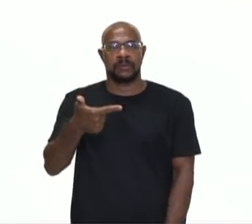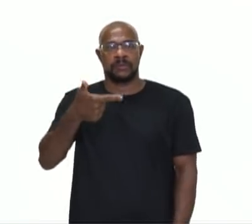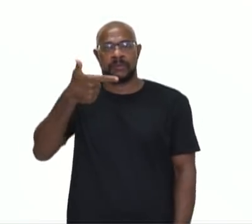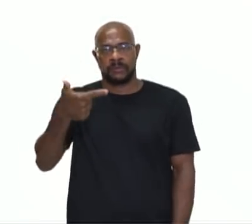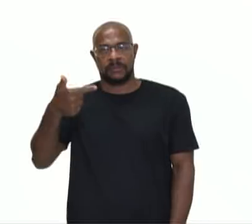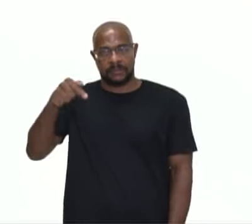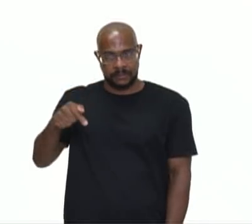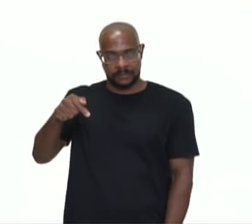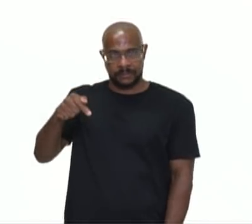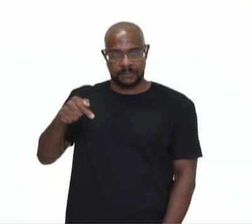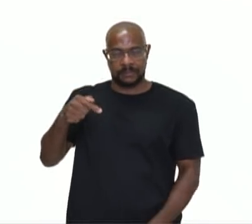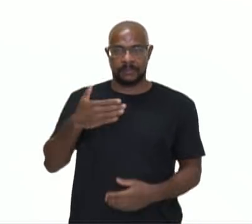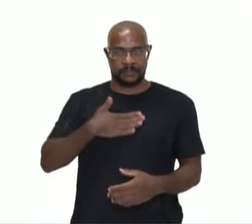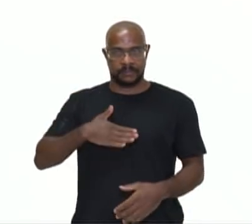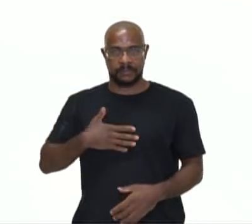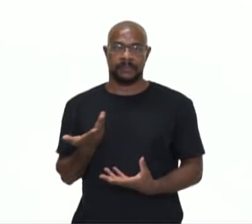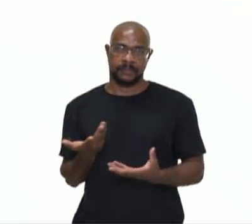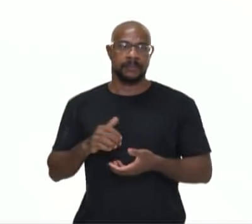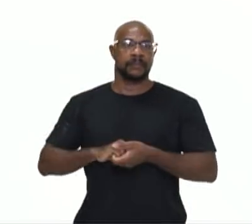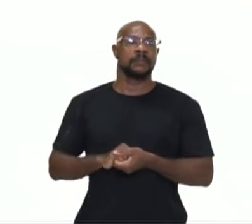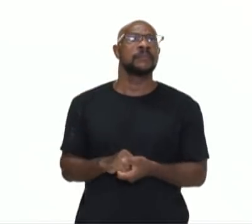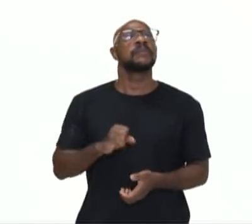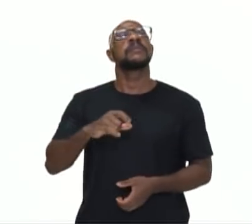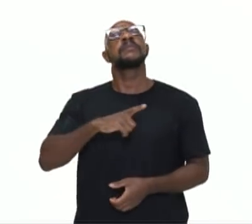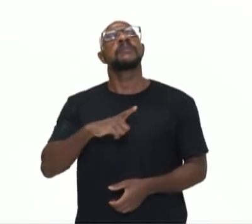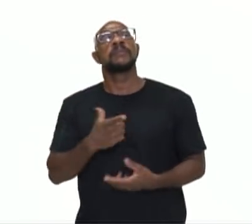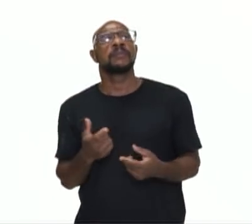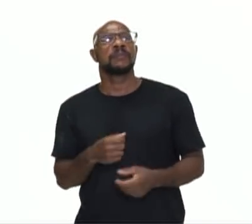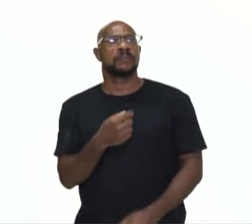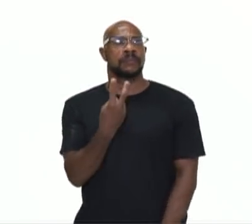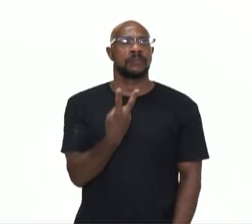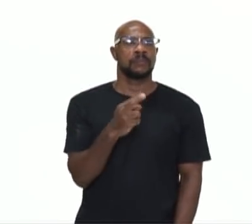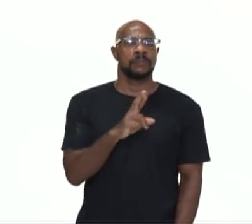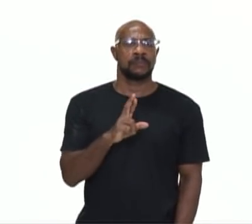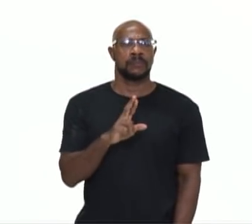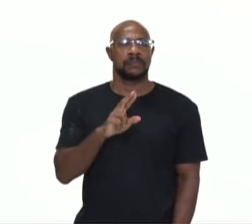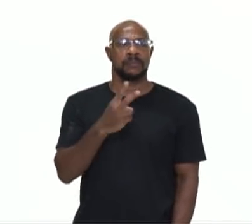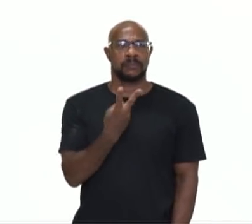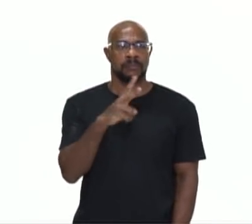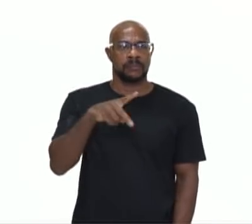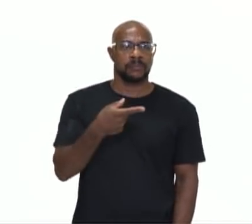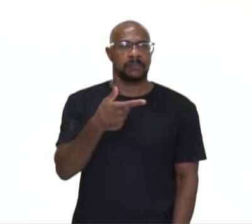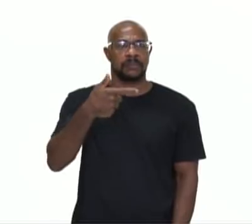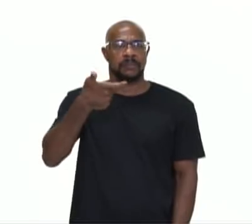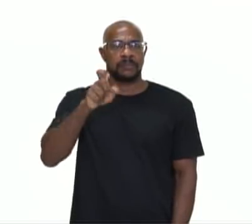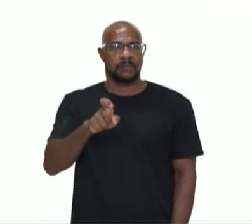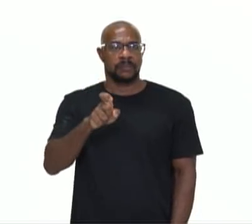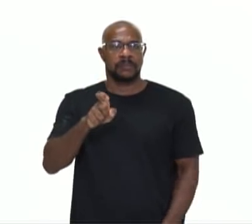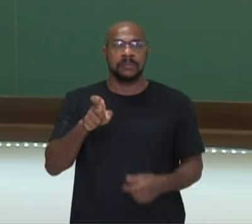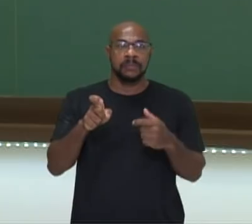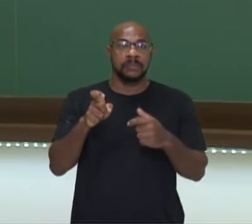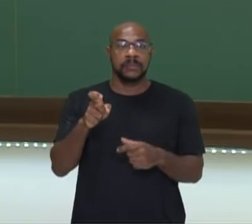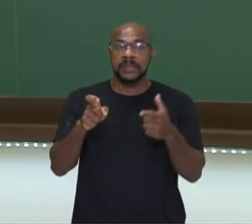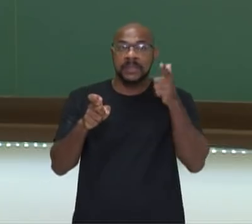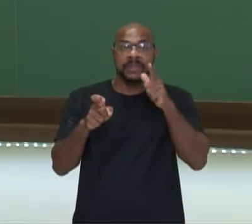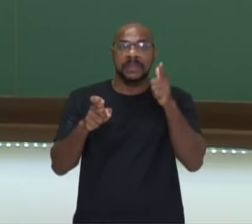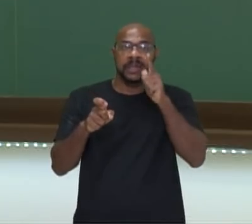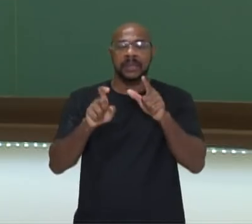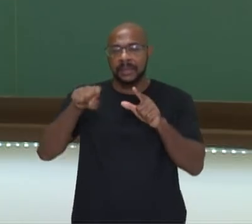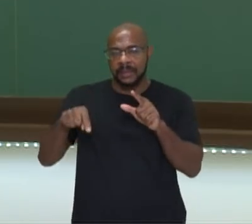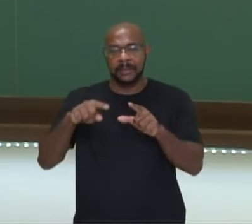Tudo bem? Tranquilo, né? E se eu tiver agora R$ 2,15 e ganhar R$ 1,20,